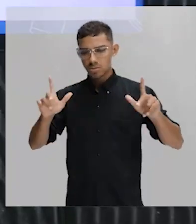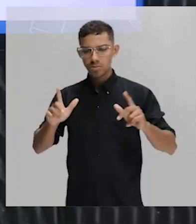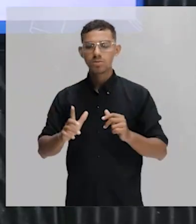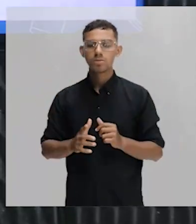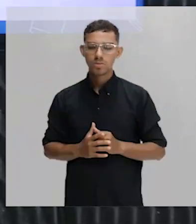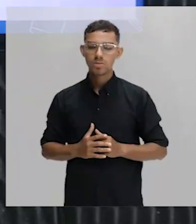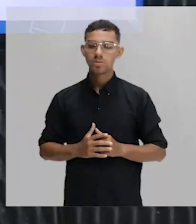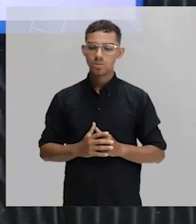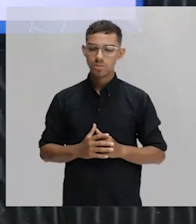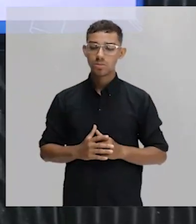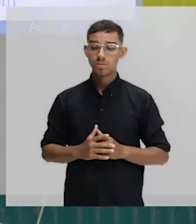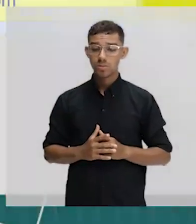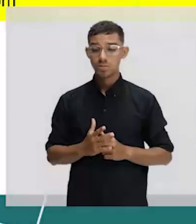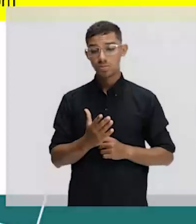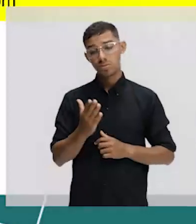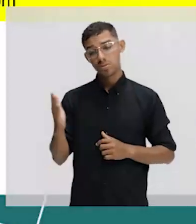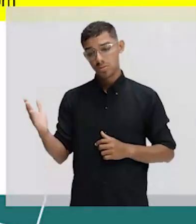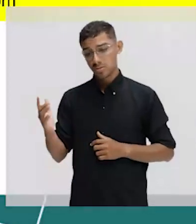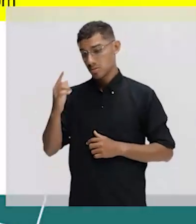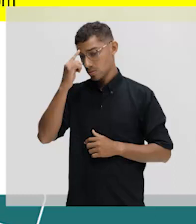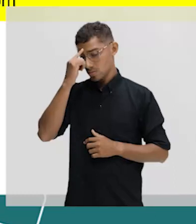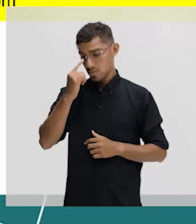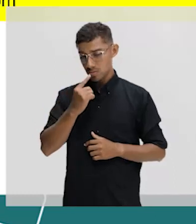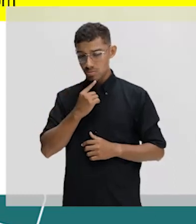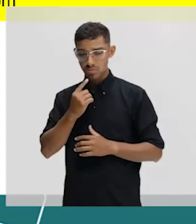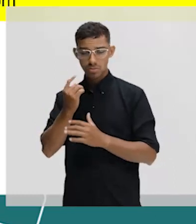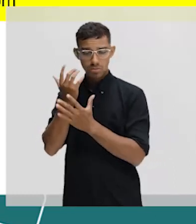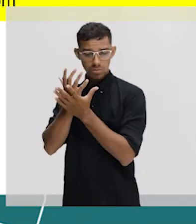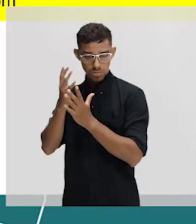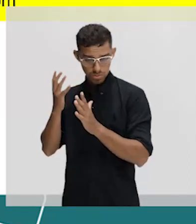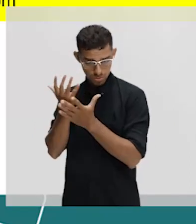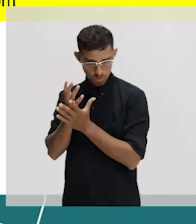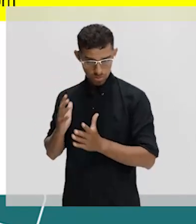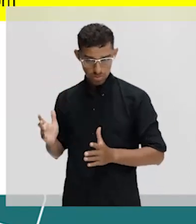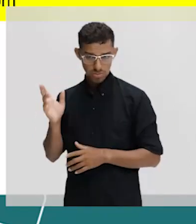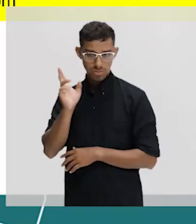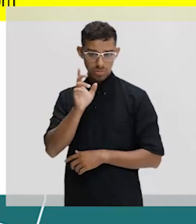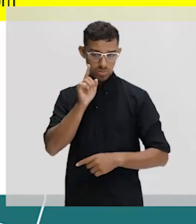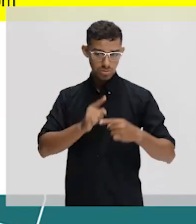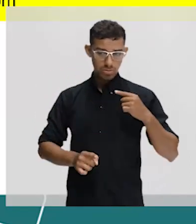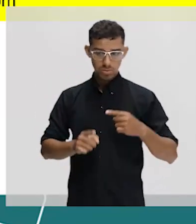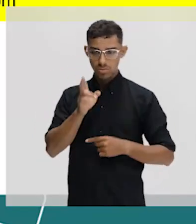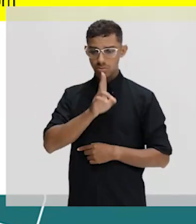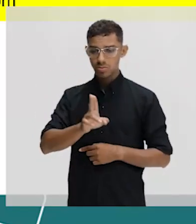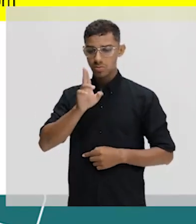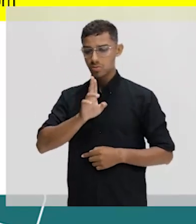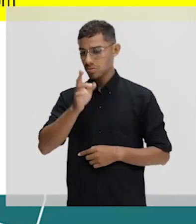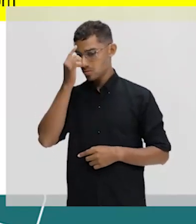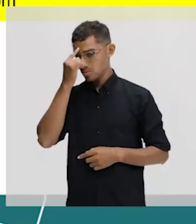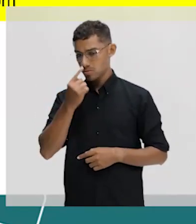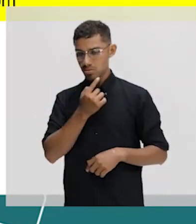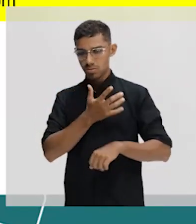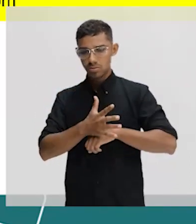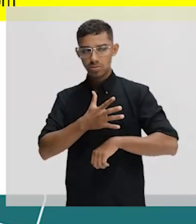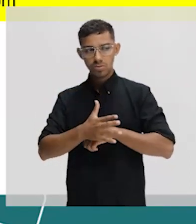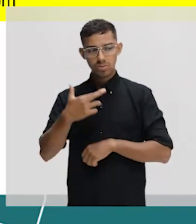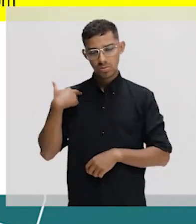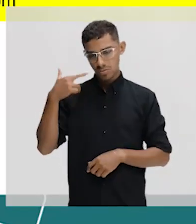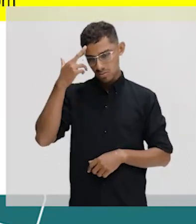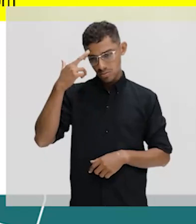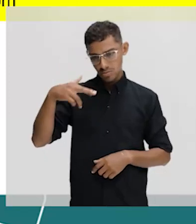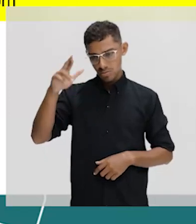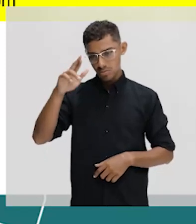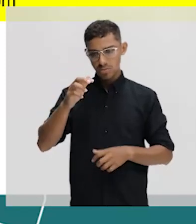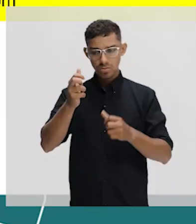Esses destruidores de imagens, eles pregavam a proibição ao uso de imagens nas práticas religiosas, olhem só,